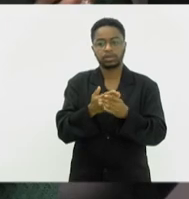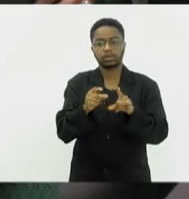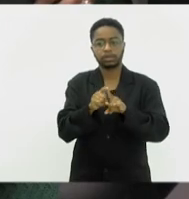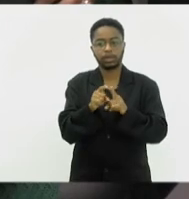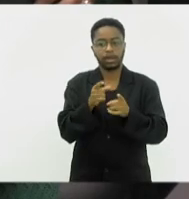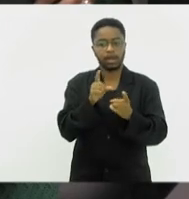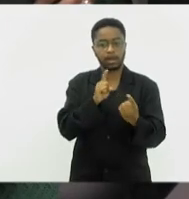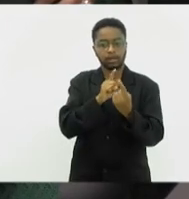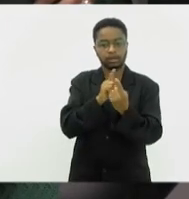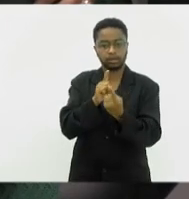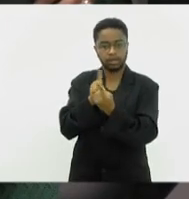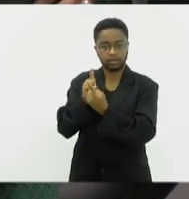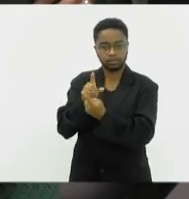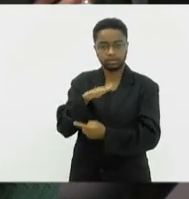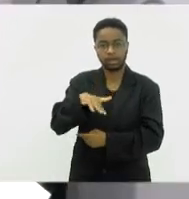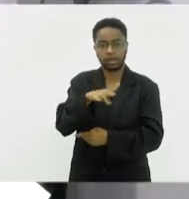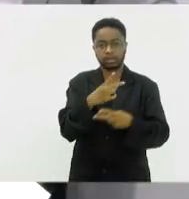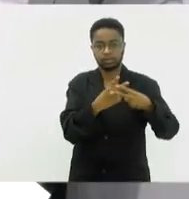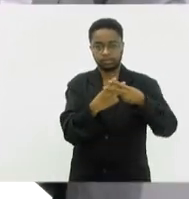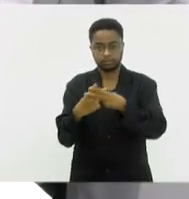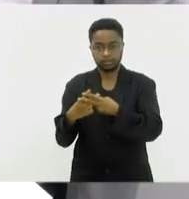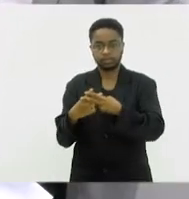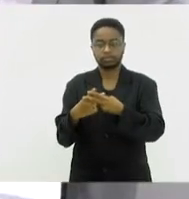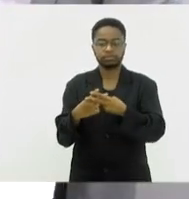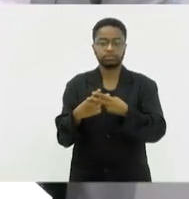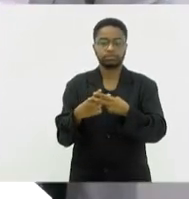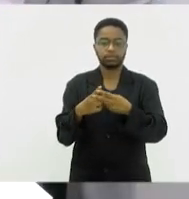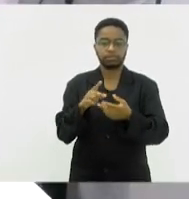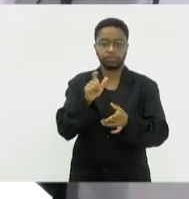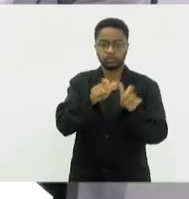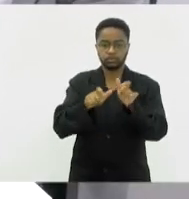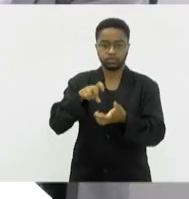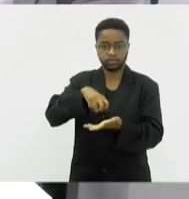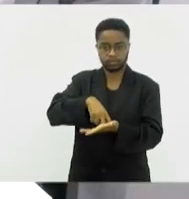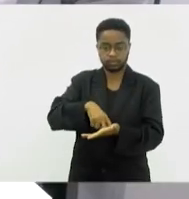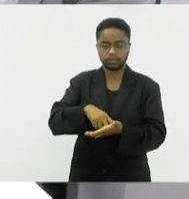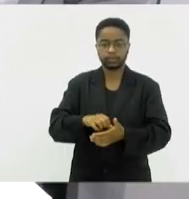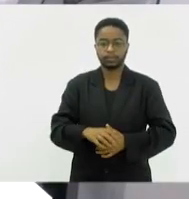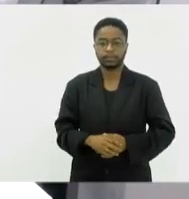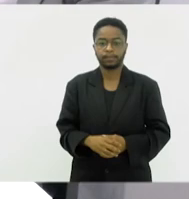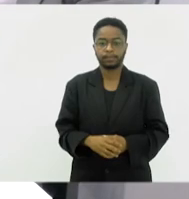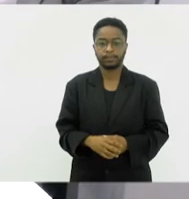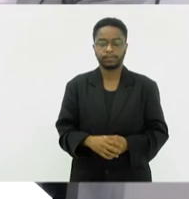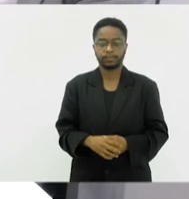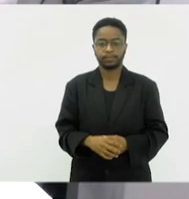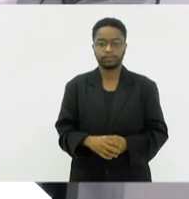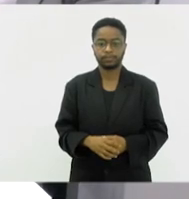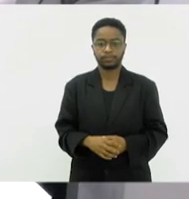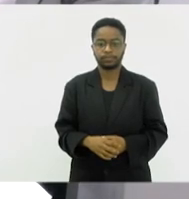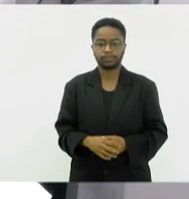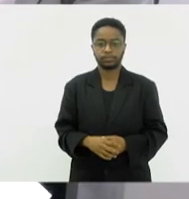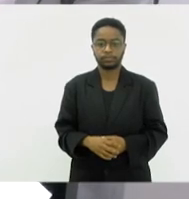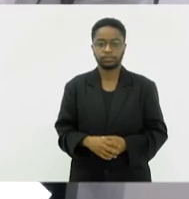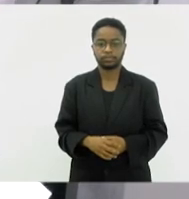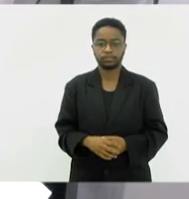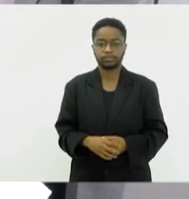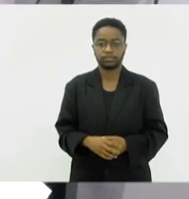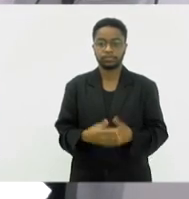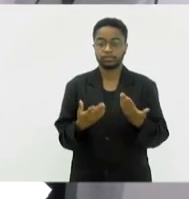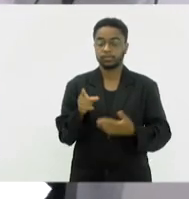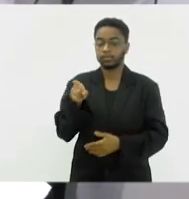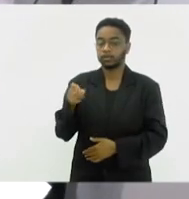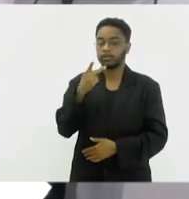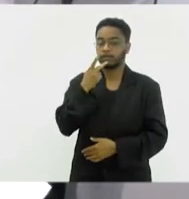atendimento do ambiente carcerário, do apenado e tudo mais. Aí o senhor fala